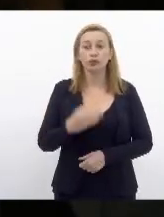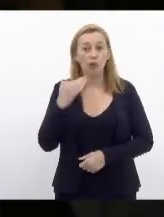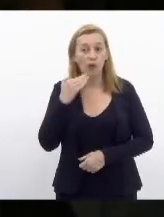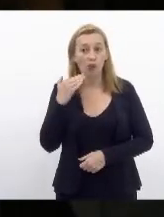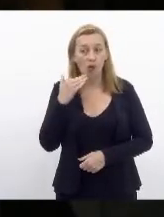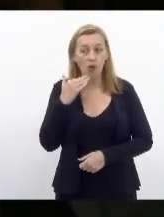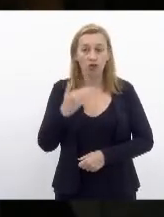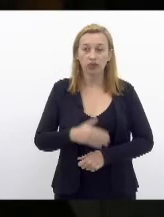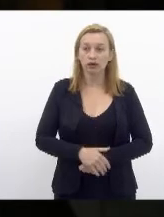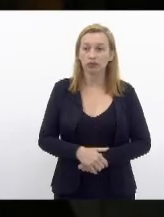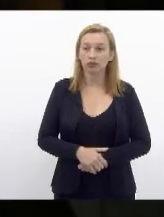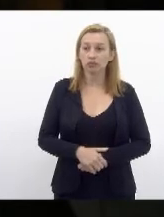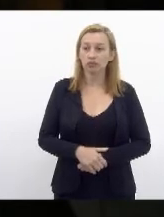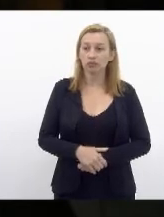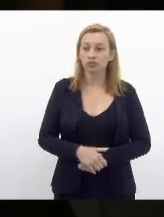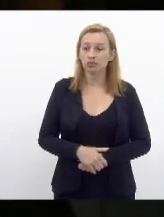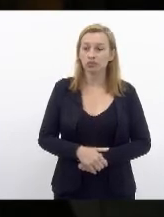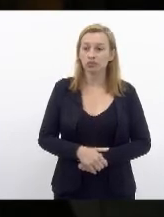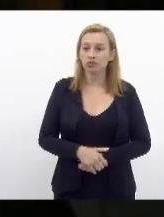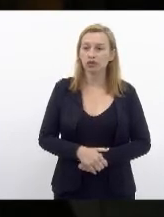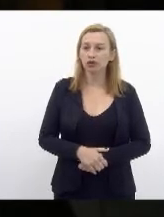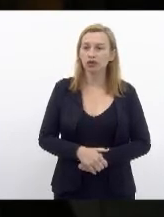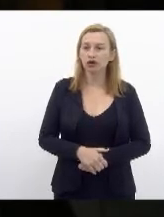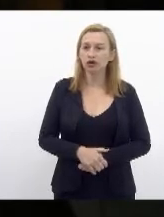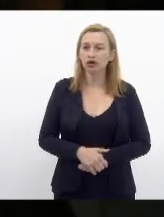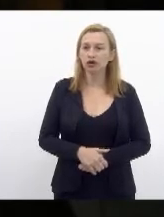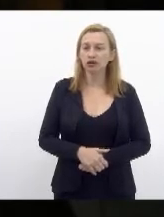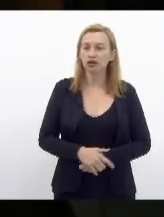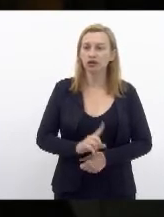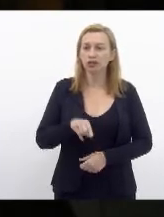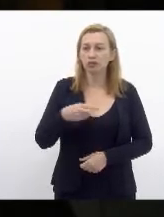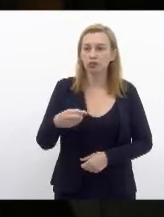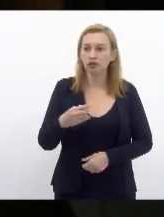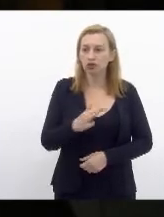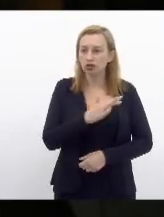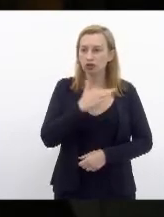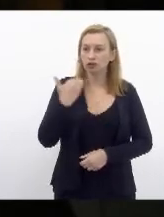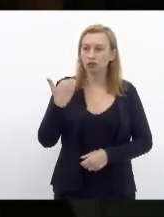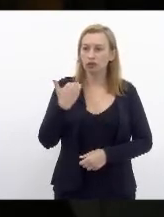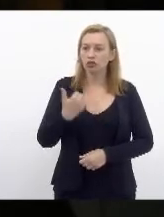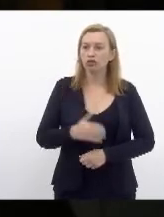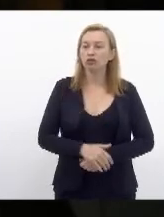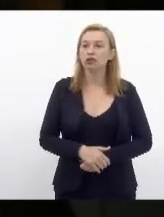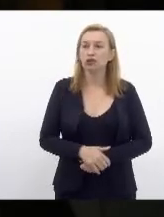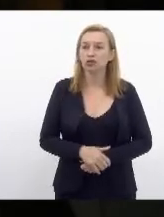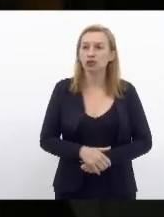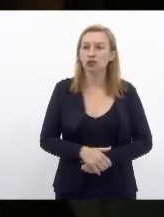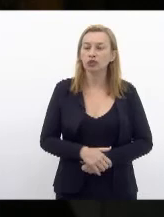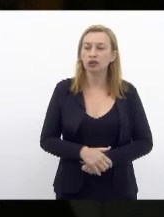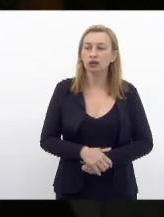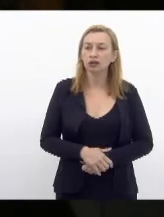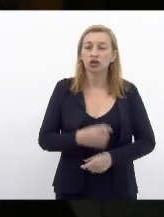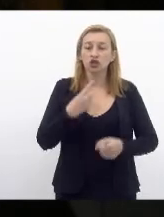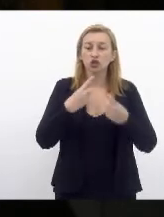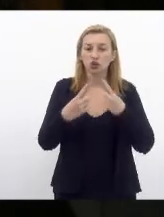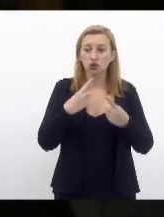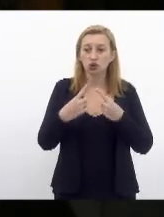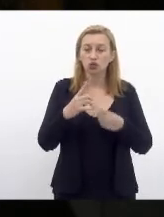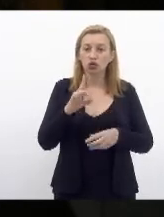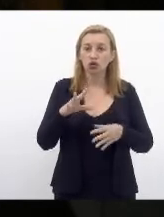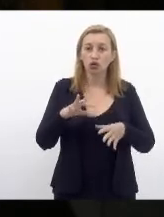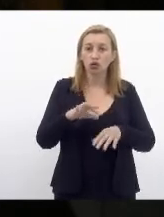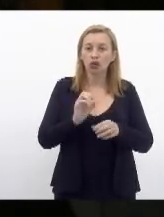defeitos. Depois que a gente morre, e não vou fazer discurso mítico, sobram só os